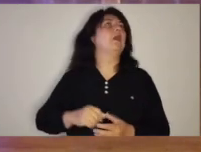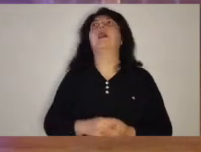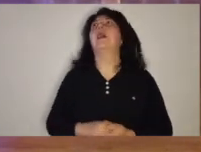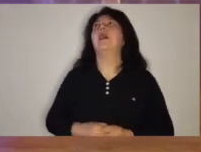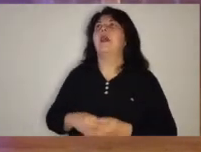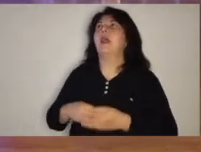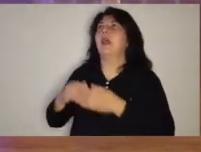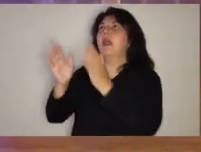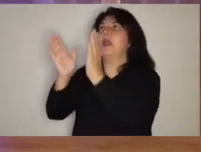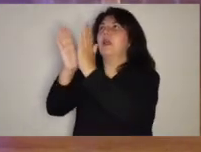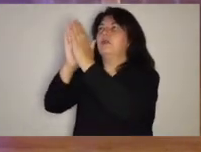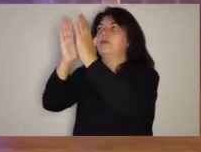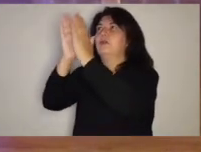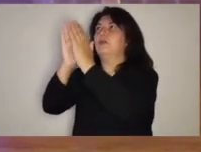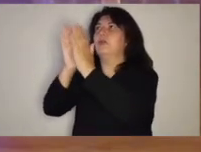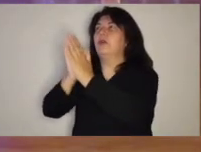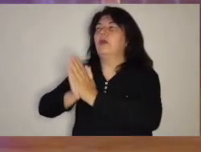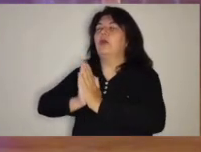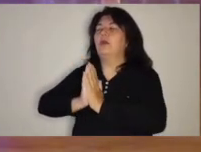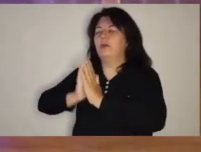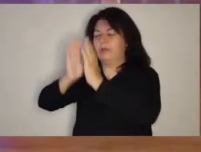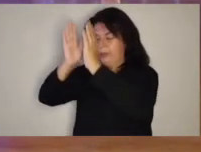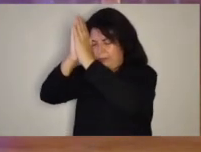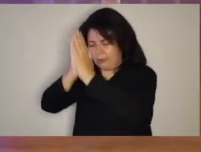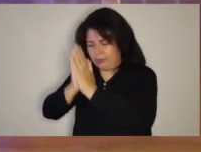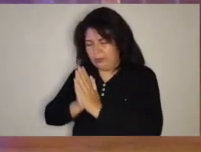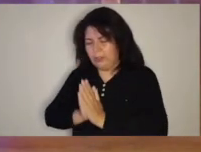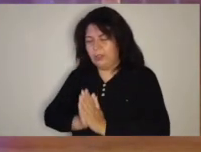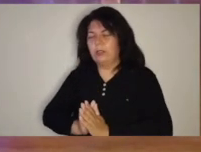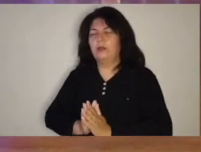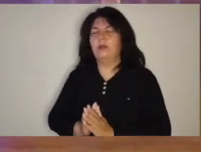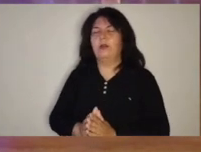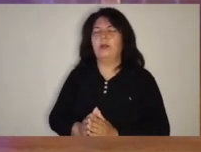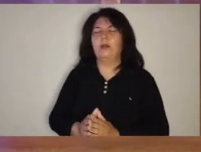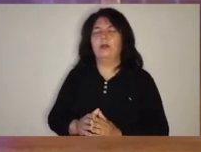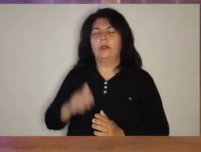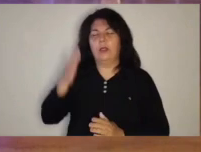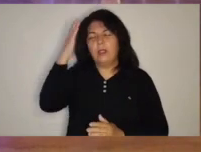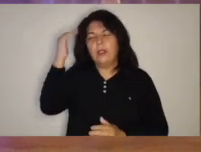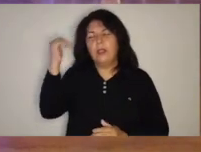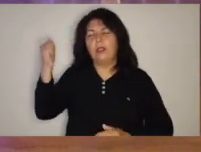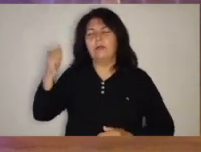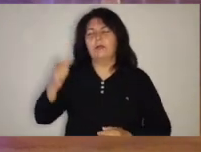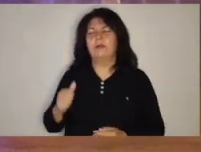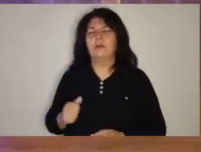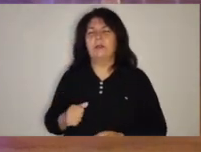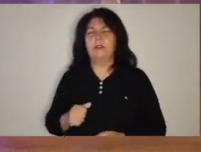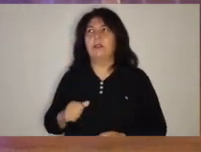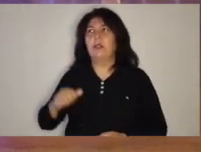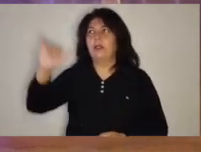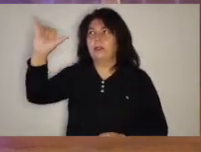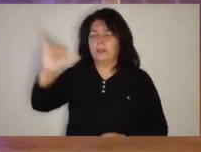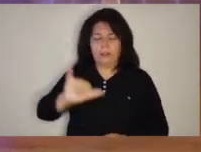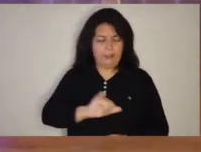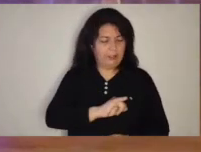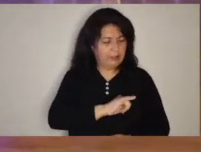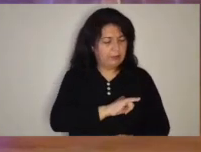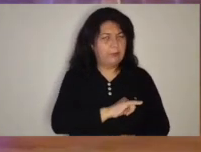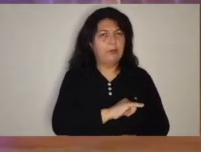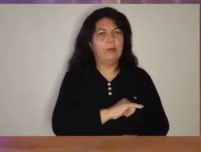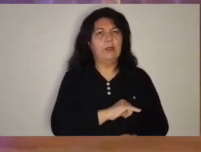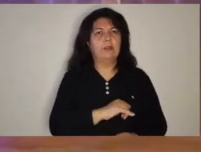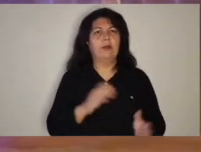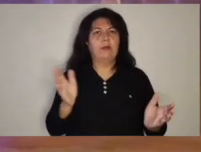adoro por poder estar aqui na tua casa, Pai. Sei que o Senhor já falou ao meu coração, então agora,